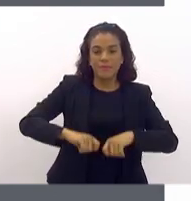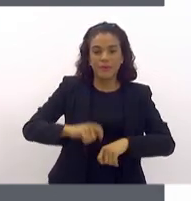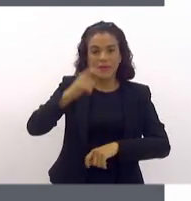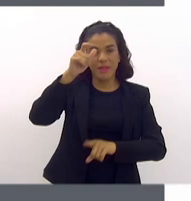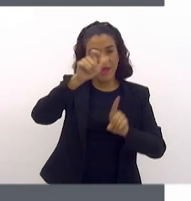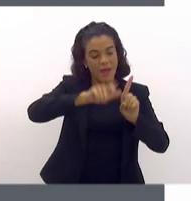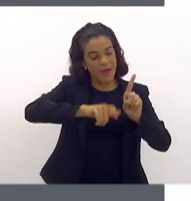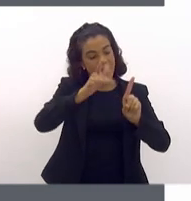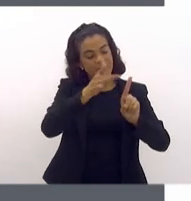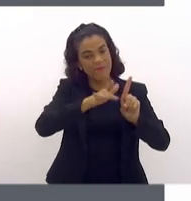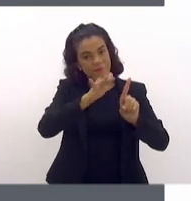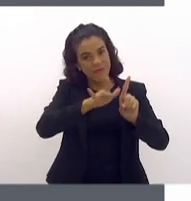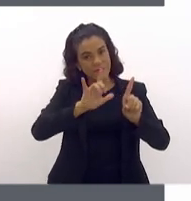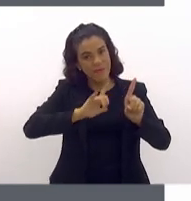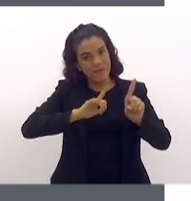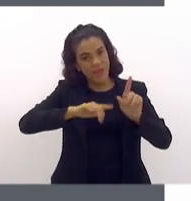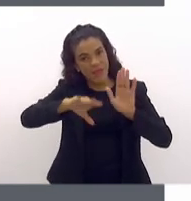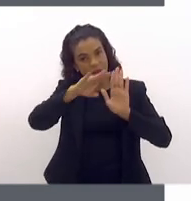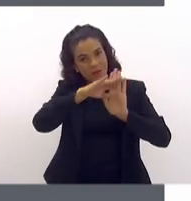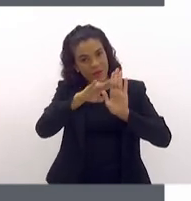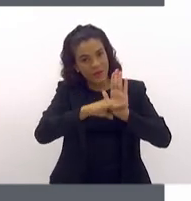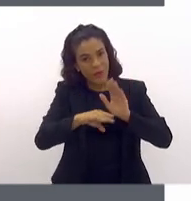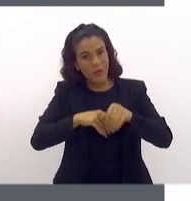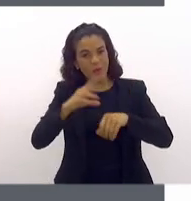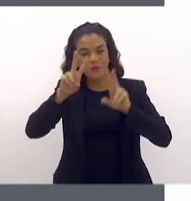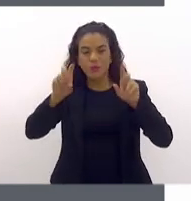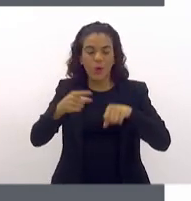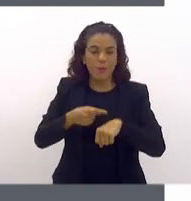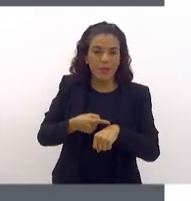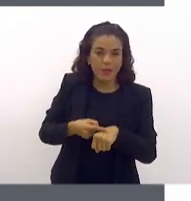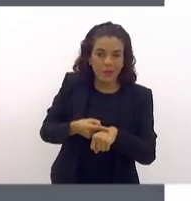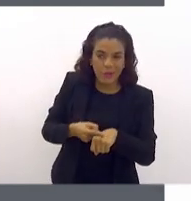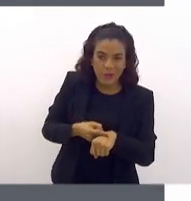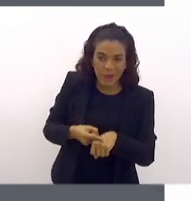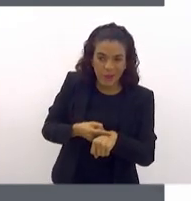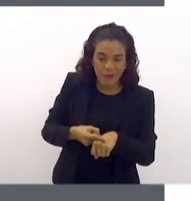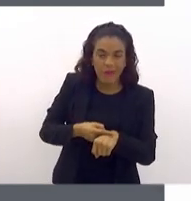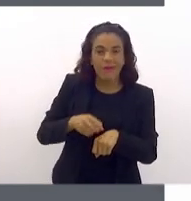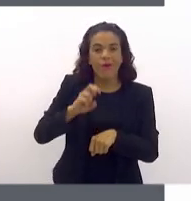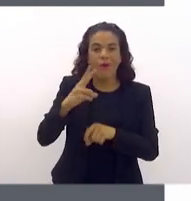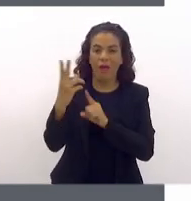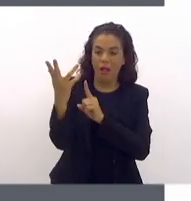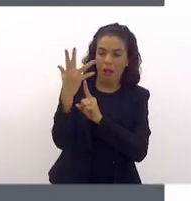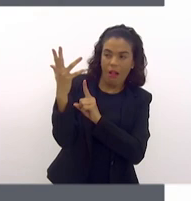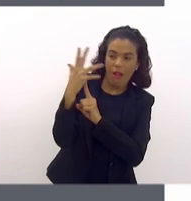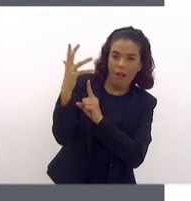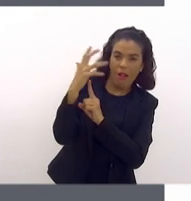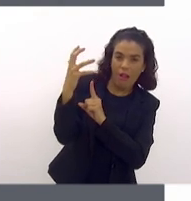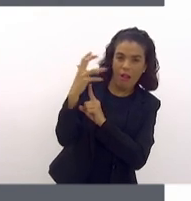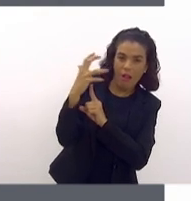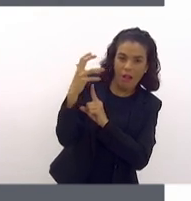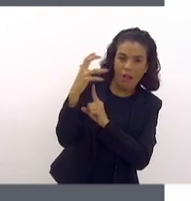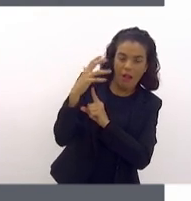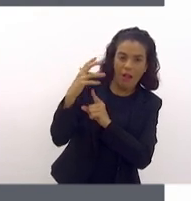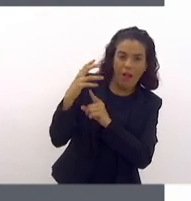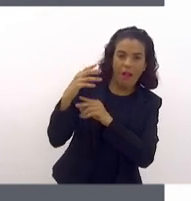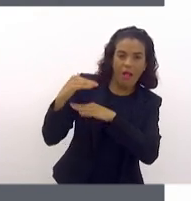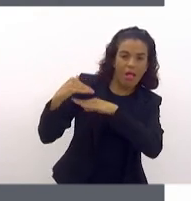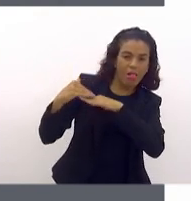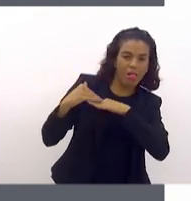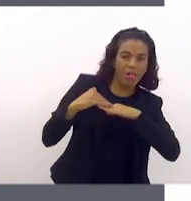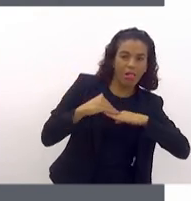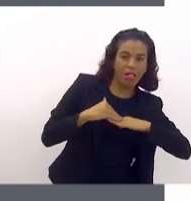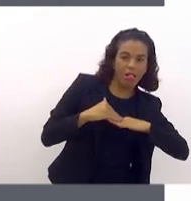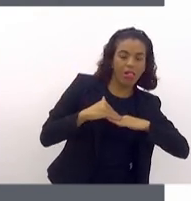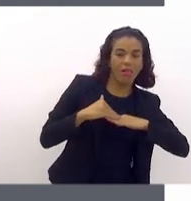vítima que tem algum tipo de conteúdo de nudez, que ela está sofrendo chantagem de ser publicado, ela